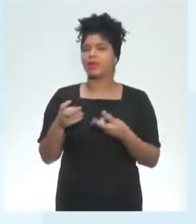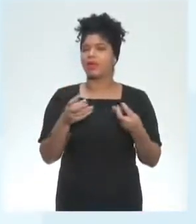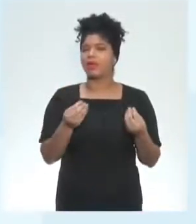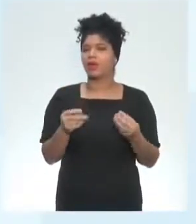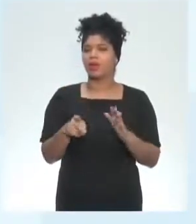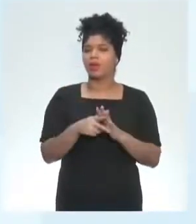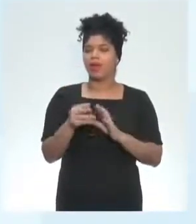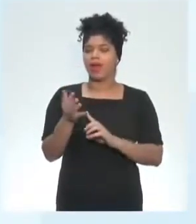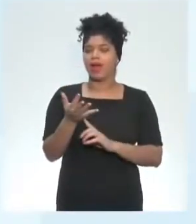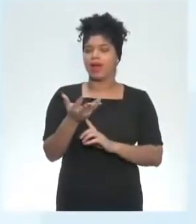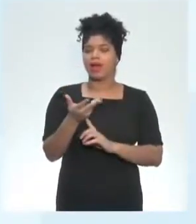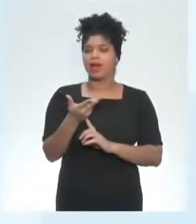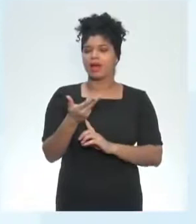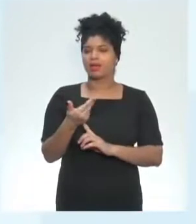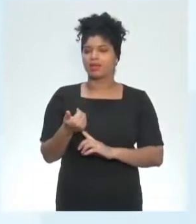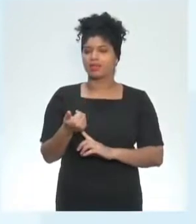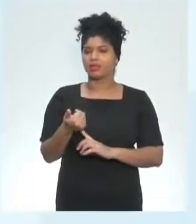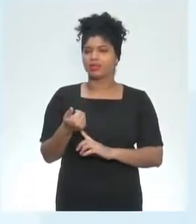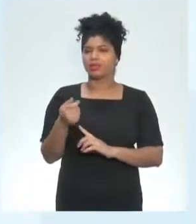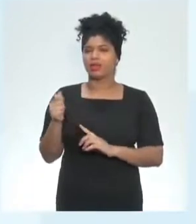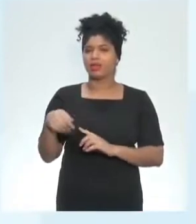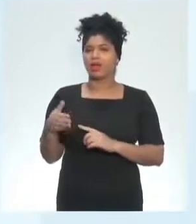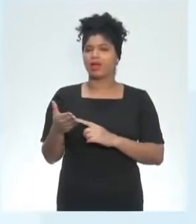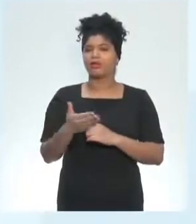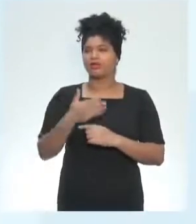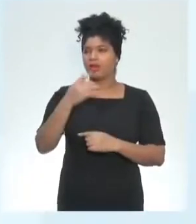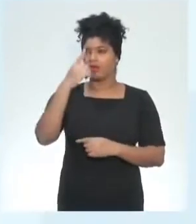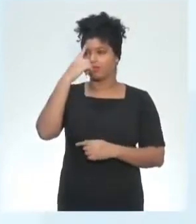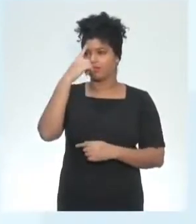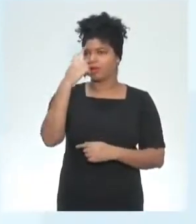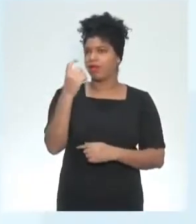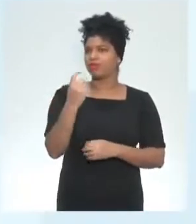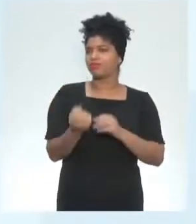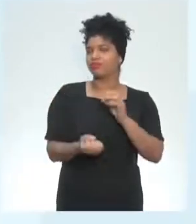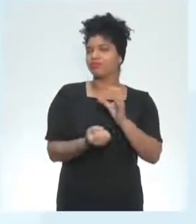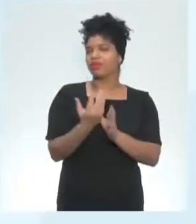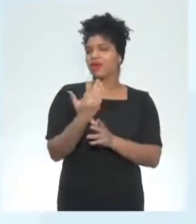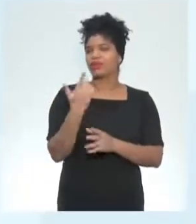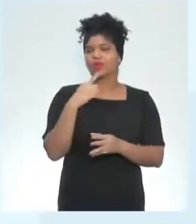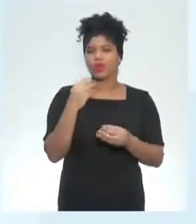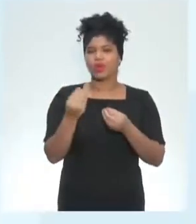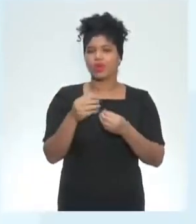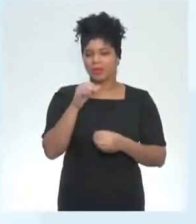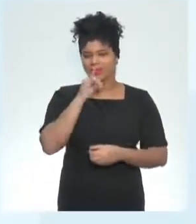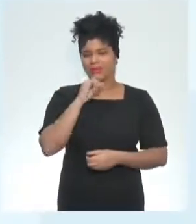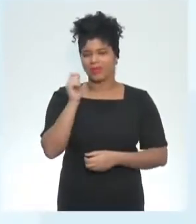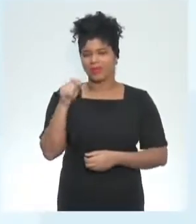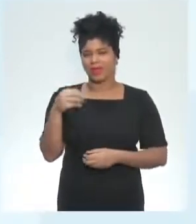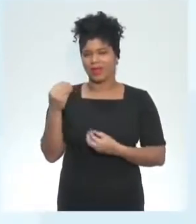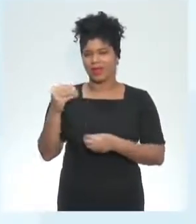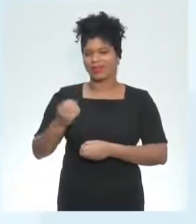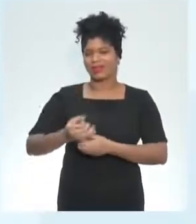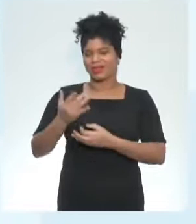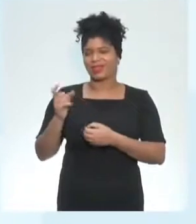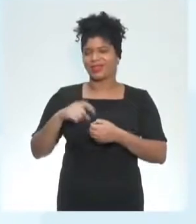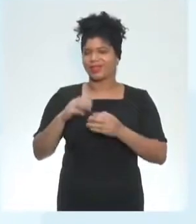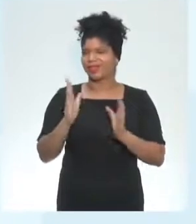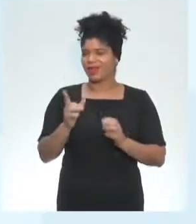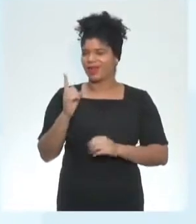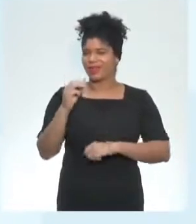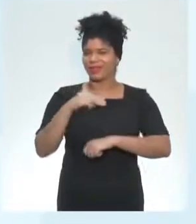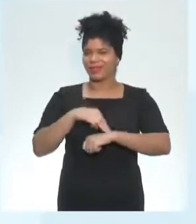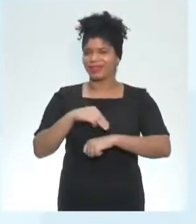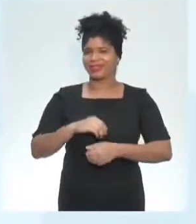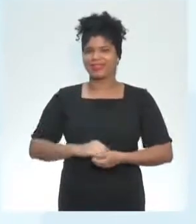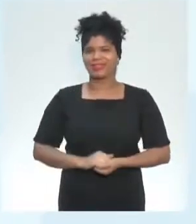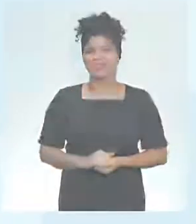dimensões artísticas auxiliam no processo de criação de uma obra artística? Citem um exemplo para mim. A gente volta já já, é um minutinho.